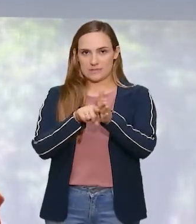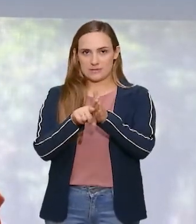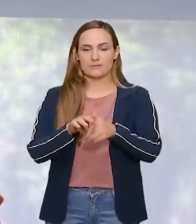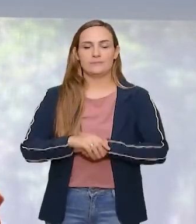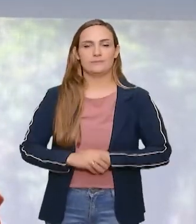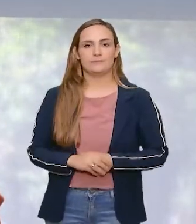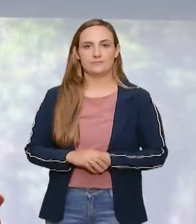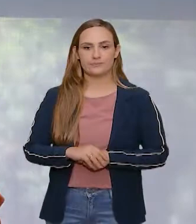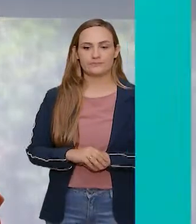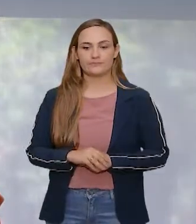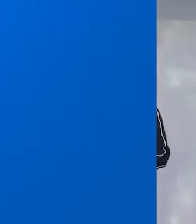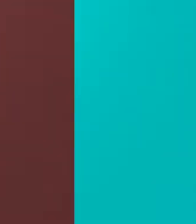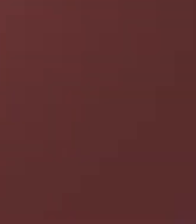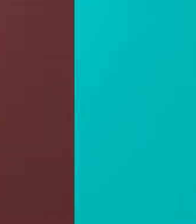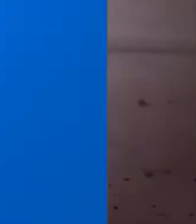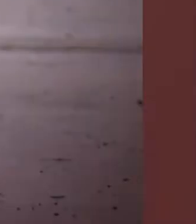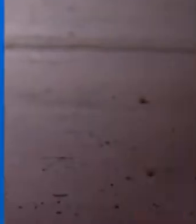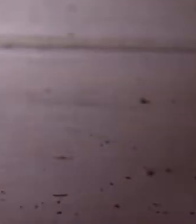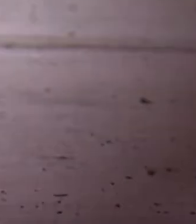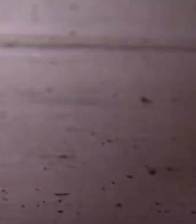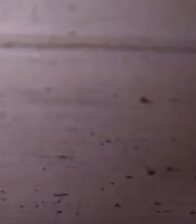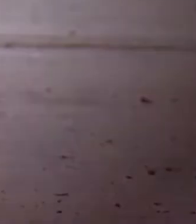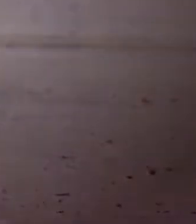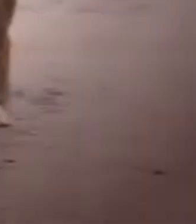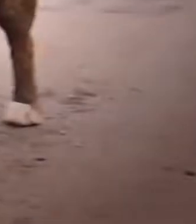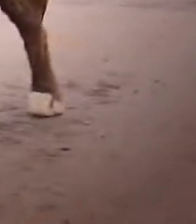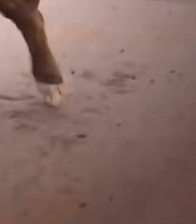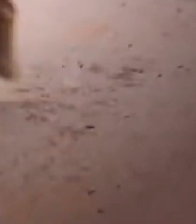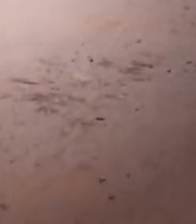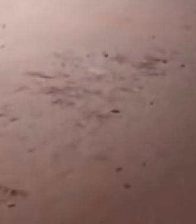Internacional Protetora dos Animais.